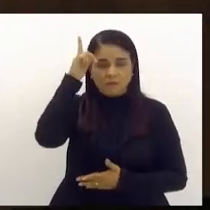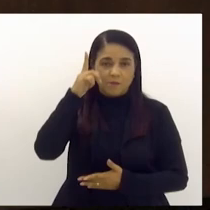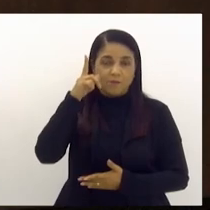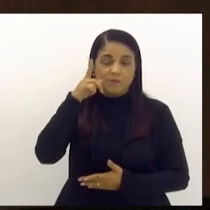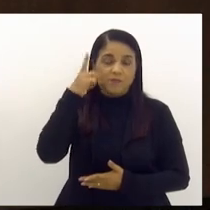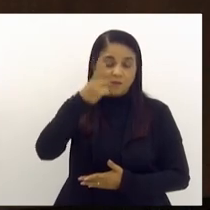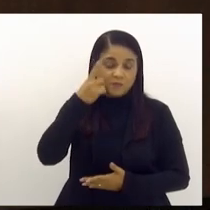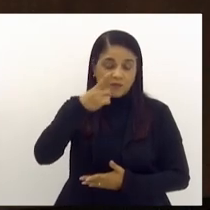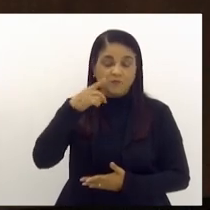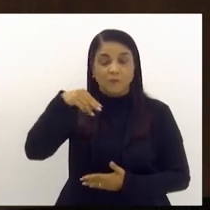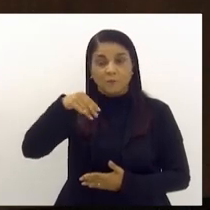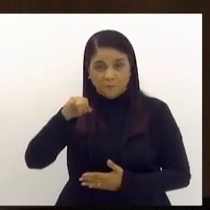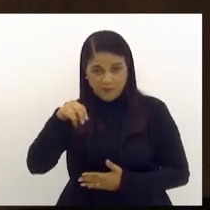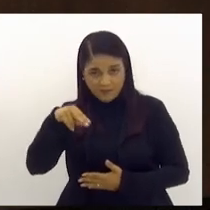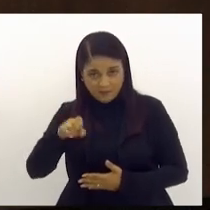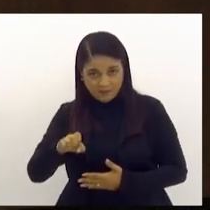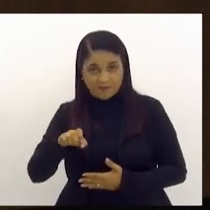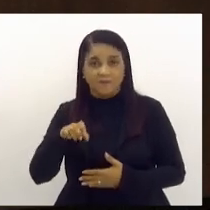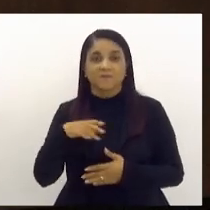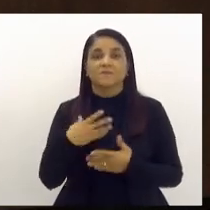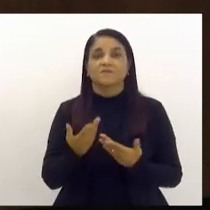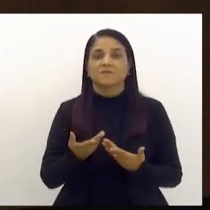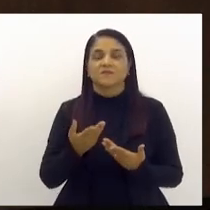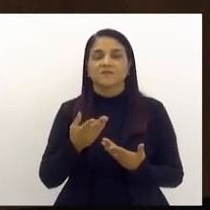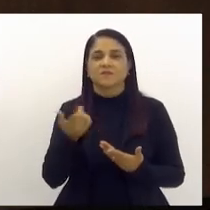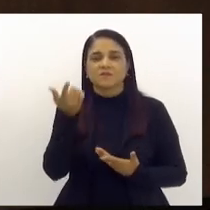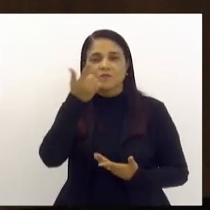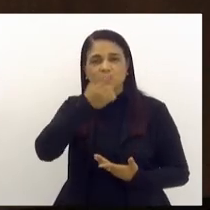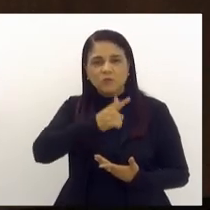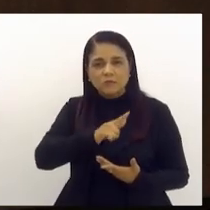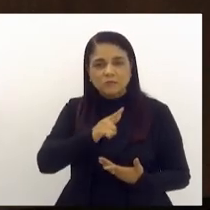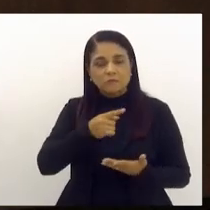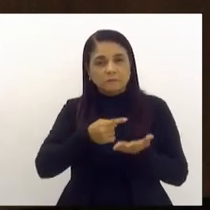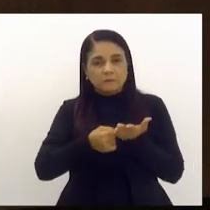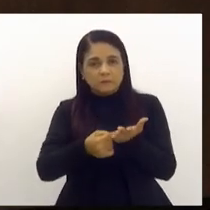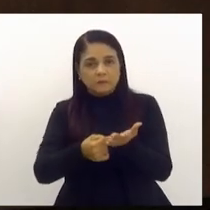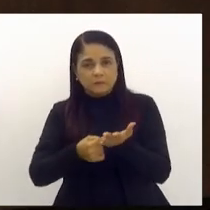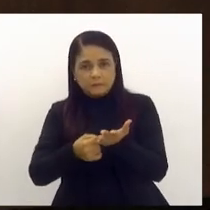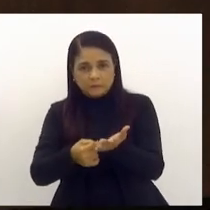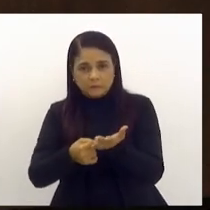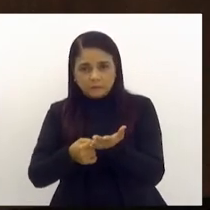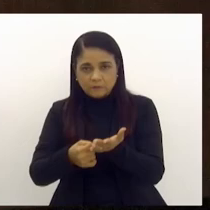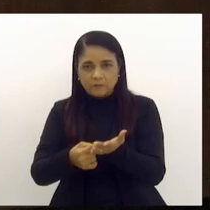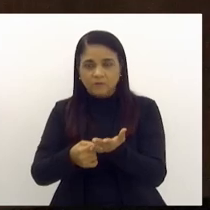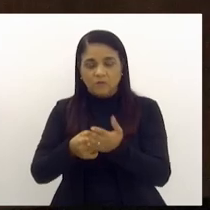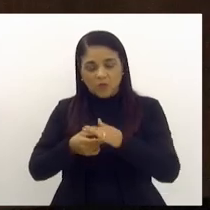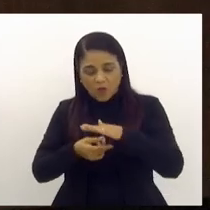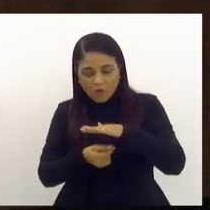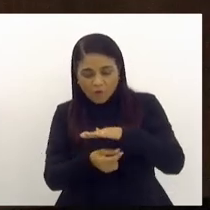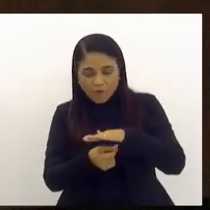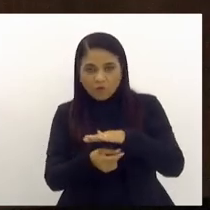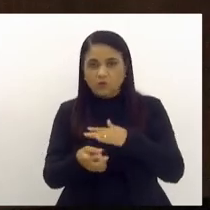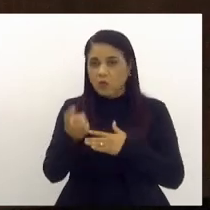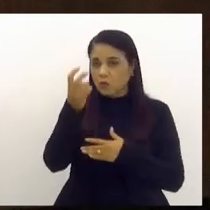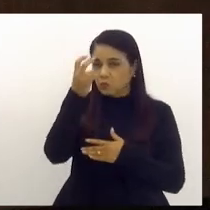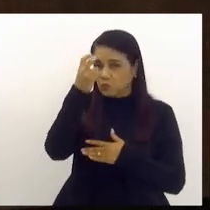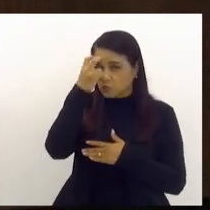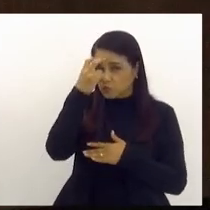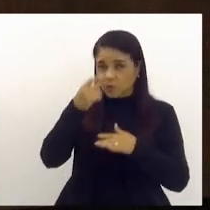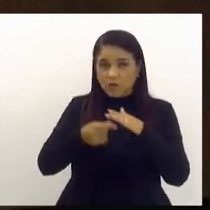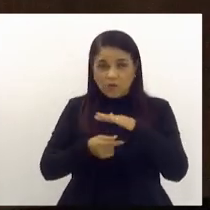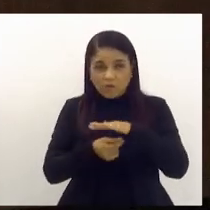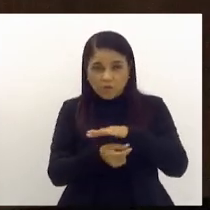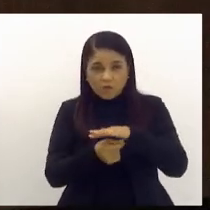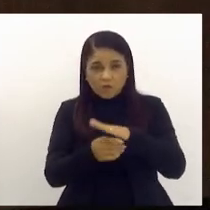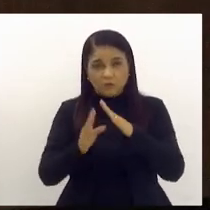Mink, quando a gente conseguiu entabular um acordo no que se refere ao Fundo da Cultura, ao Fundo de